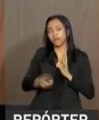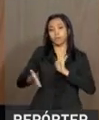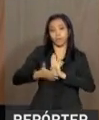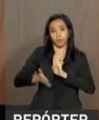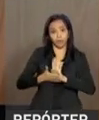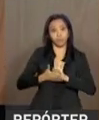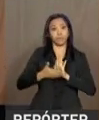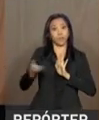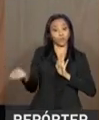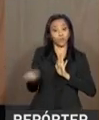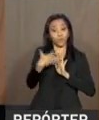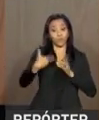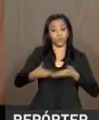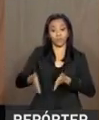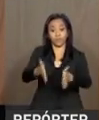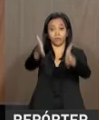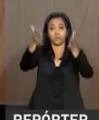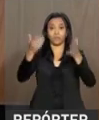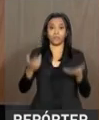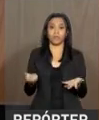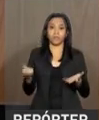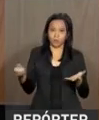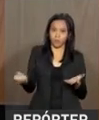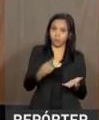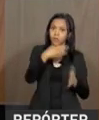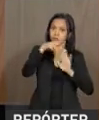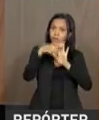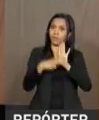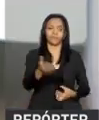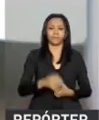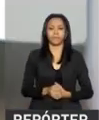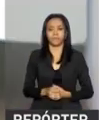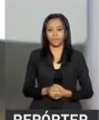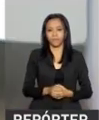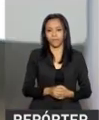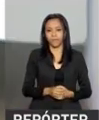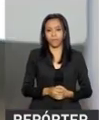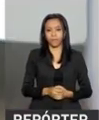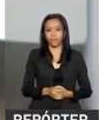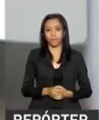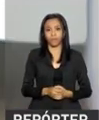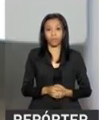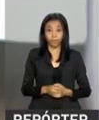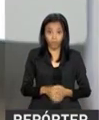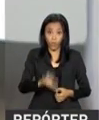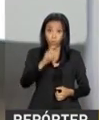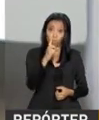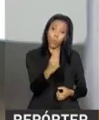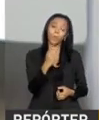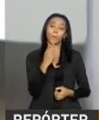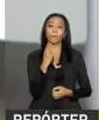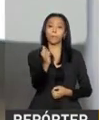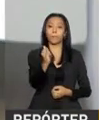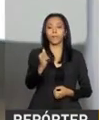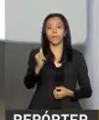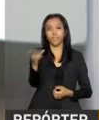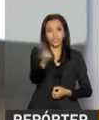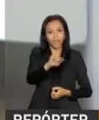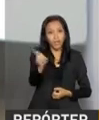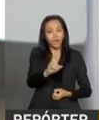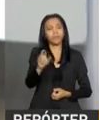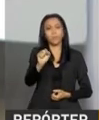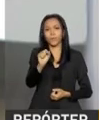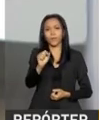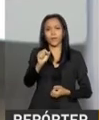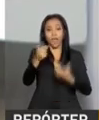define um novo caminho, um novo parâmetro fiscal para o país. R$1 bilhão serão destinados na